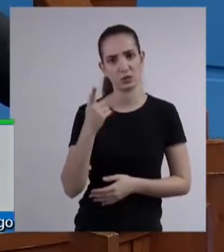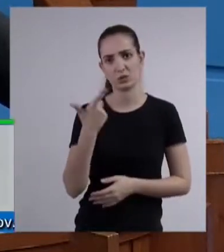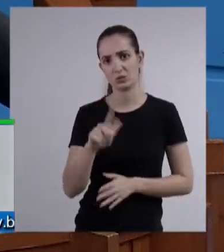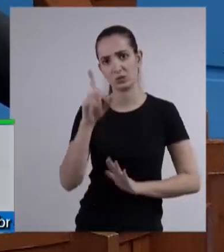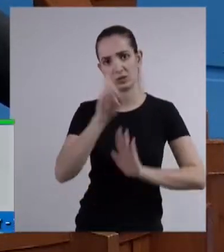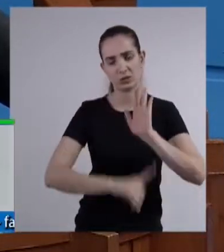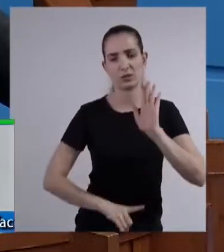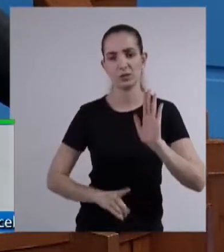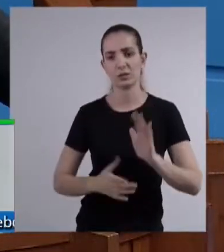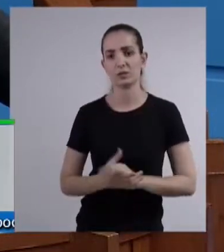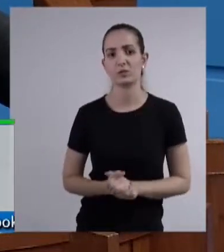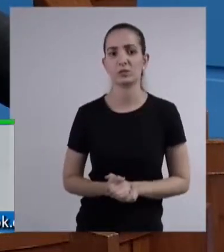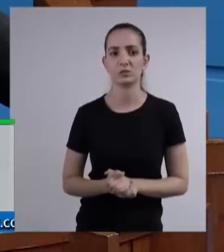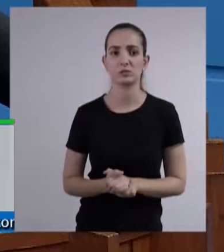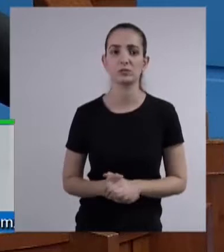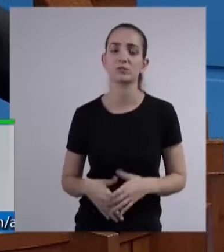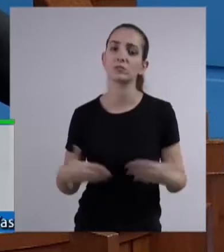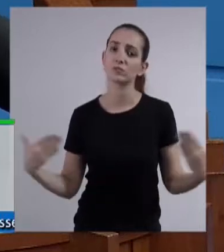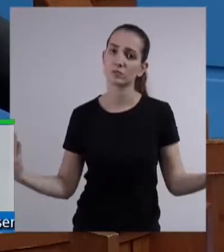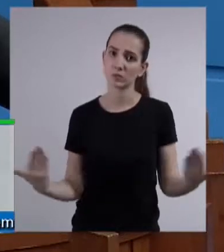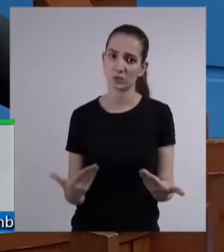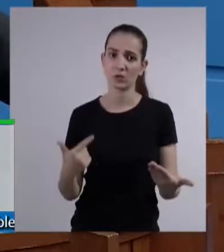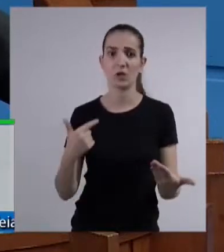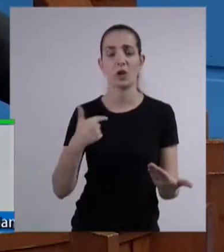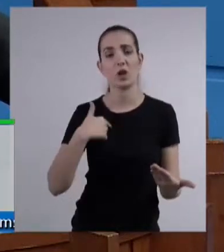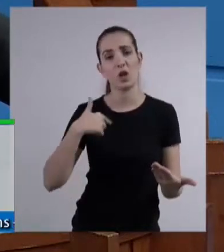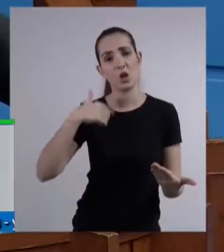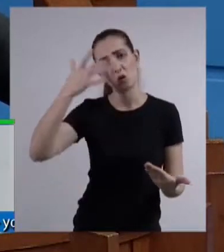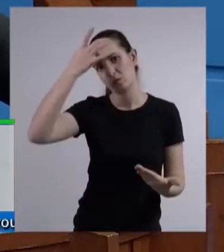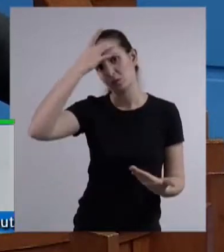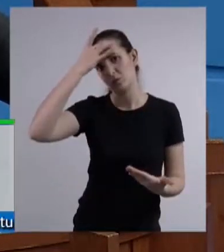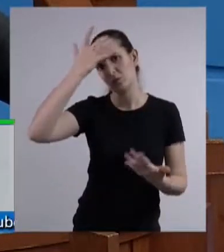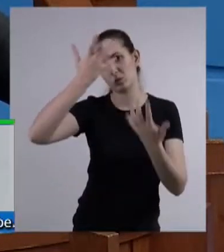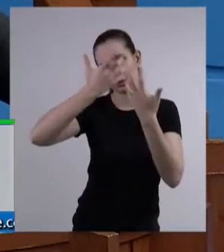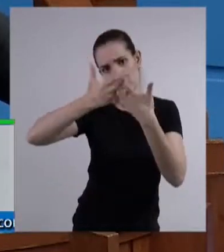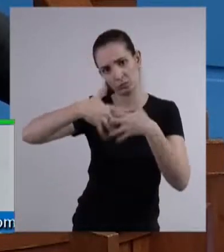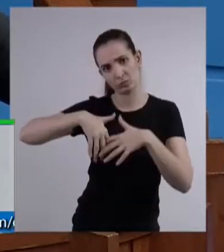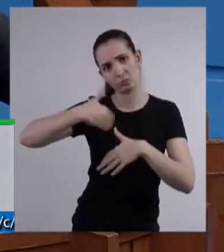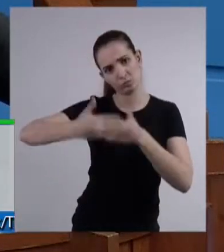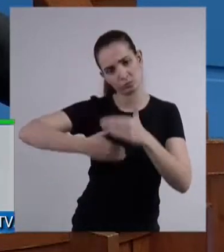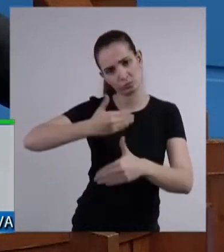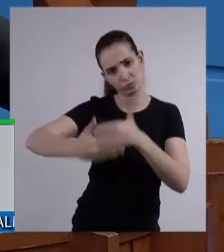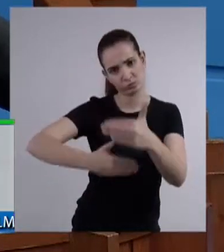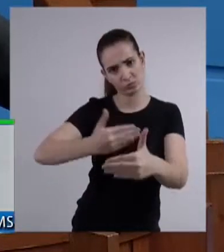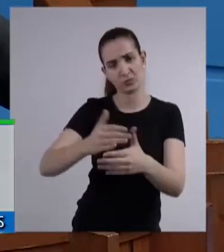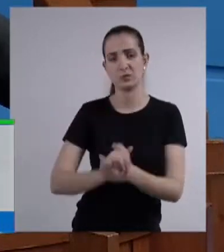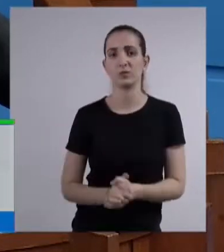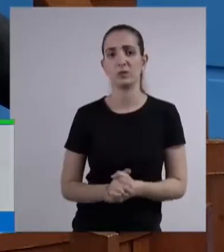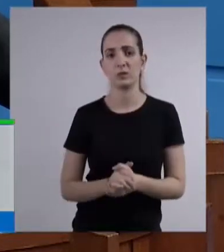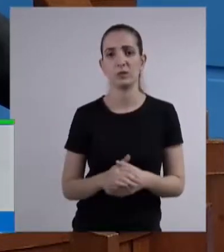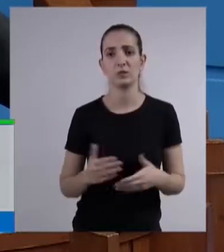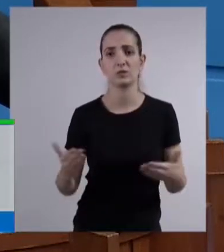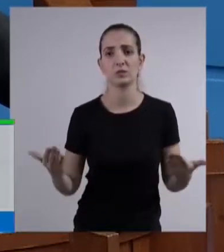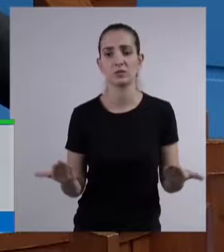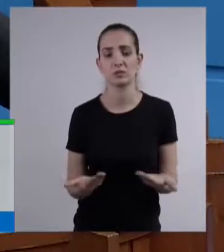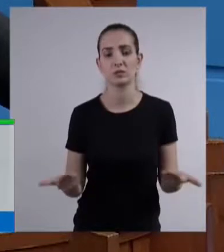direitos. E continuando meu raciocínio, como se não bastasse,